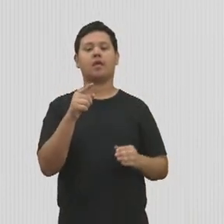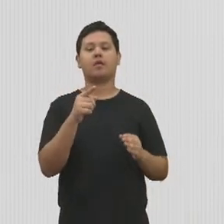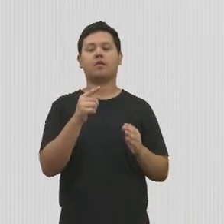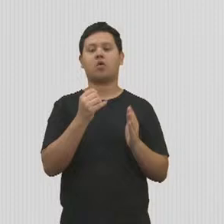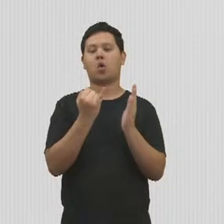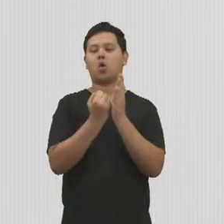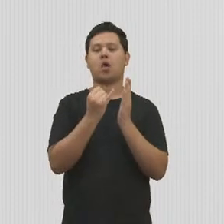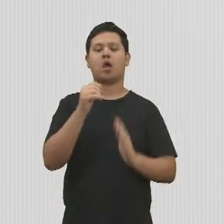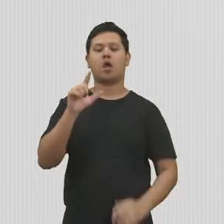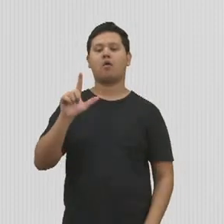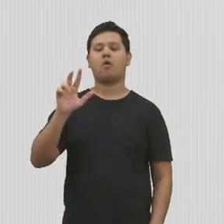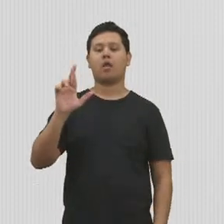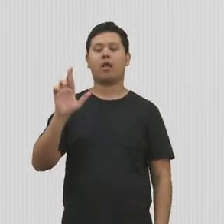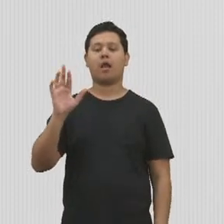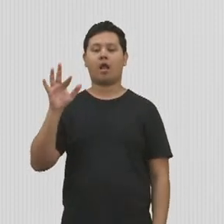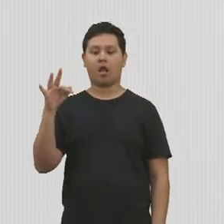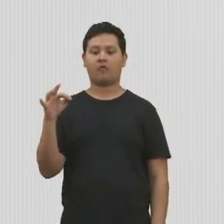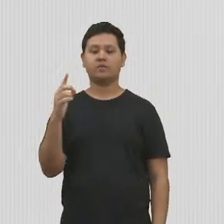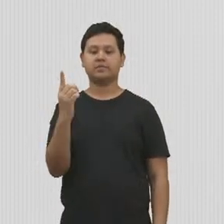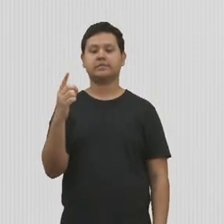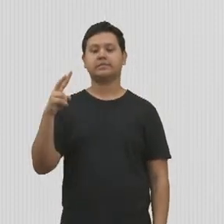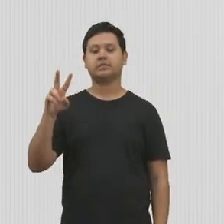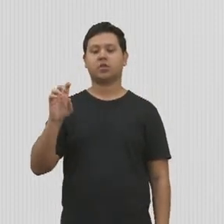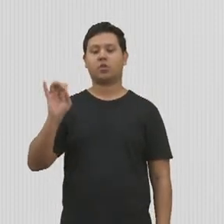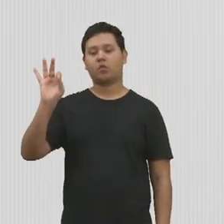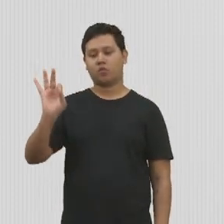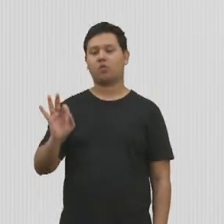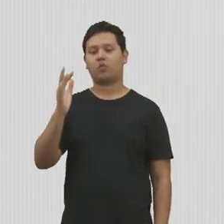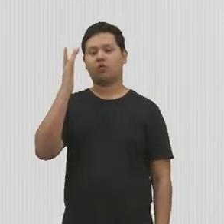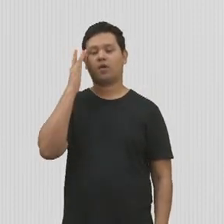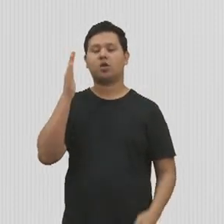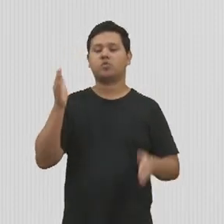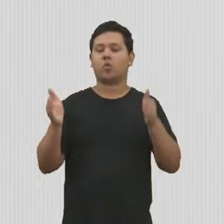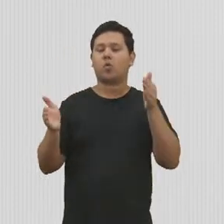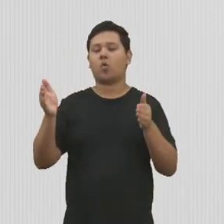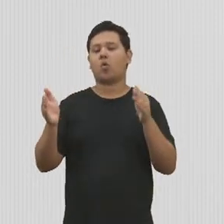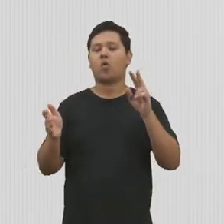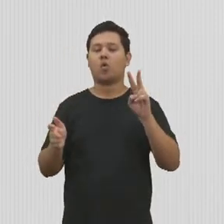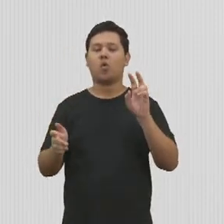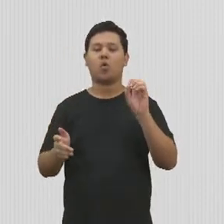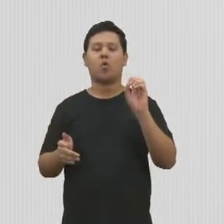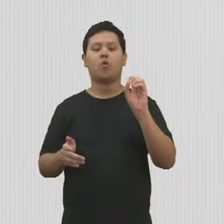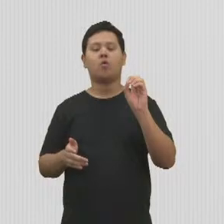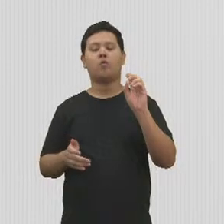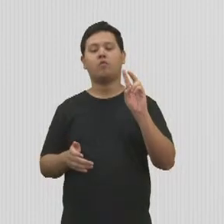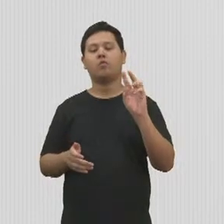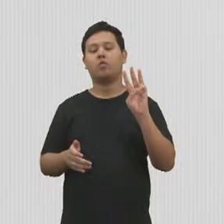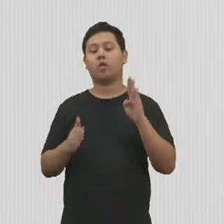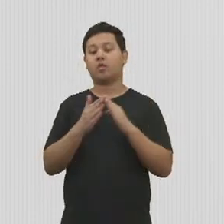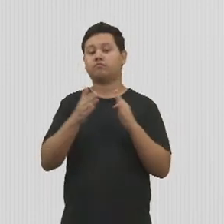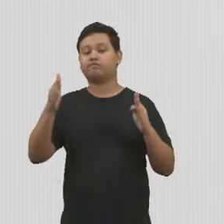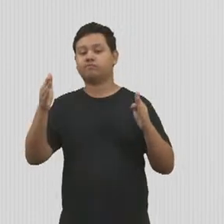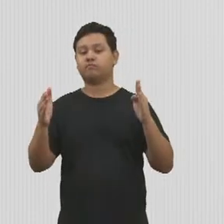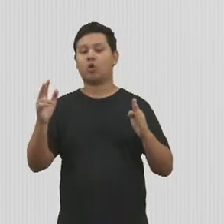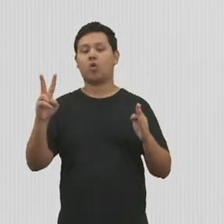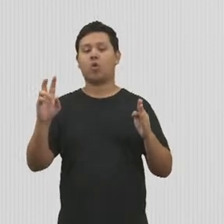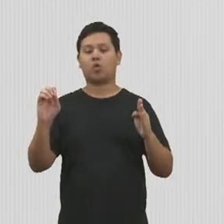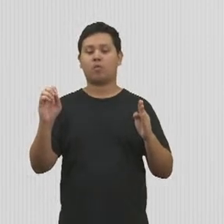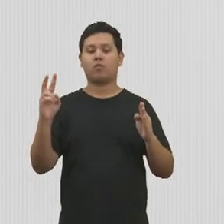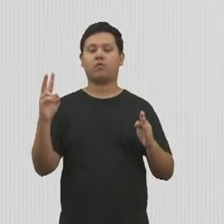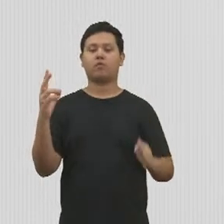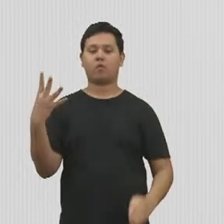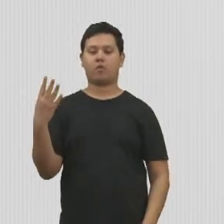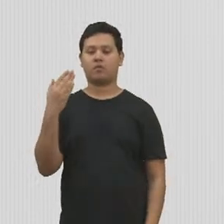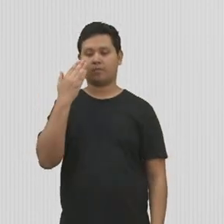e essa dívida ela teve um crescimento de 2023 para 2024 em torno de 28%. Pode passar,